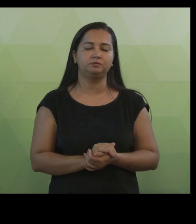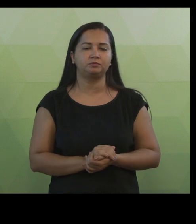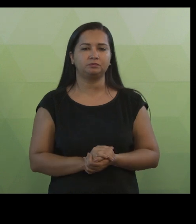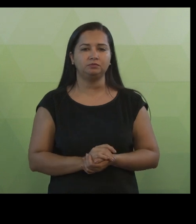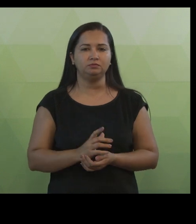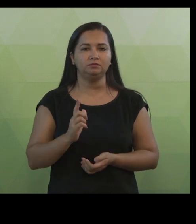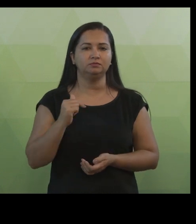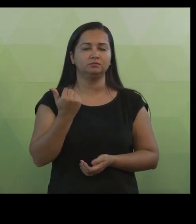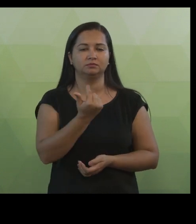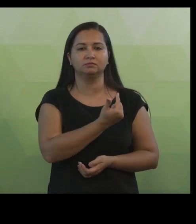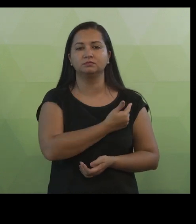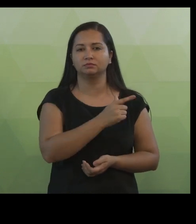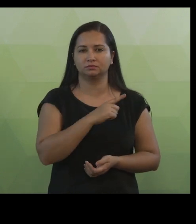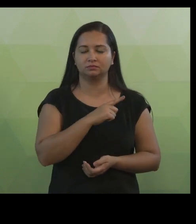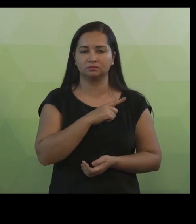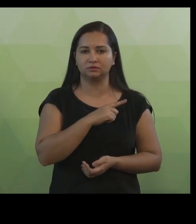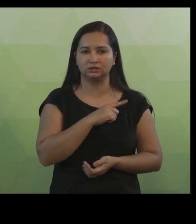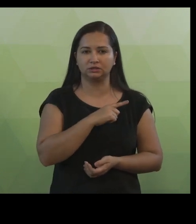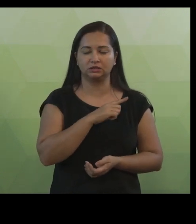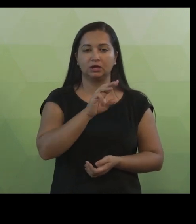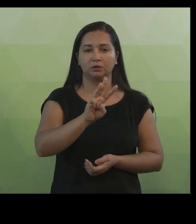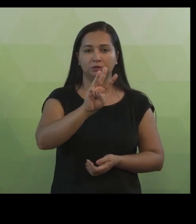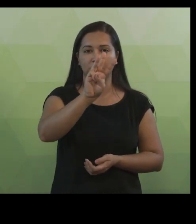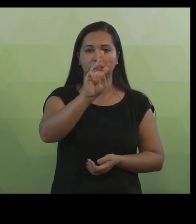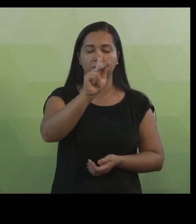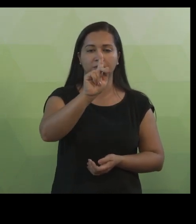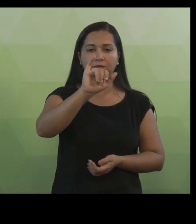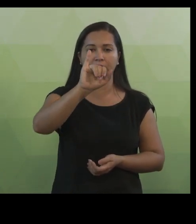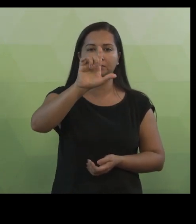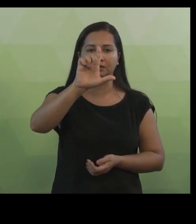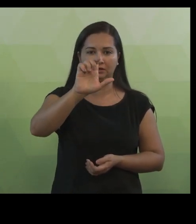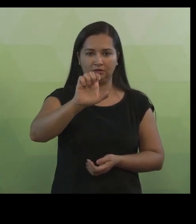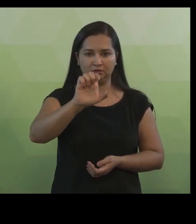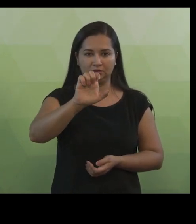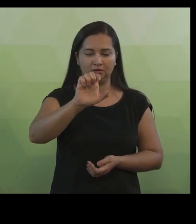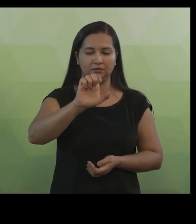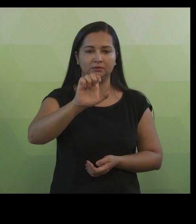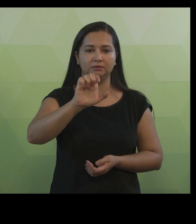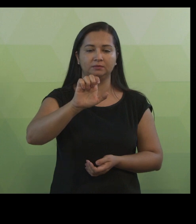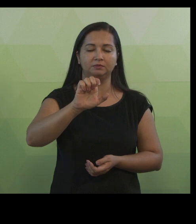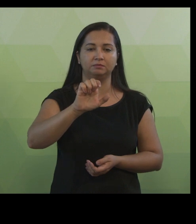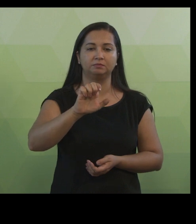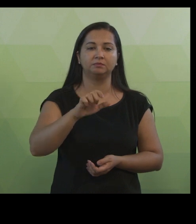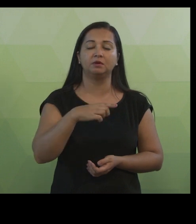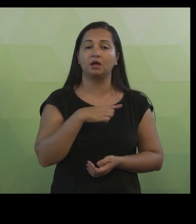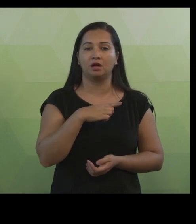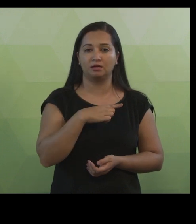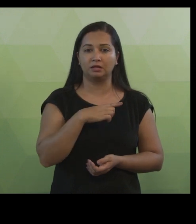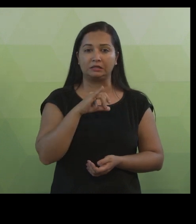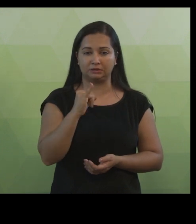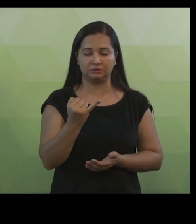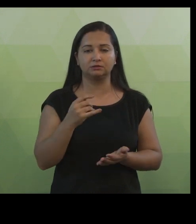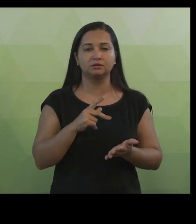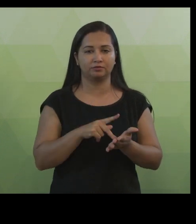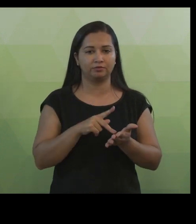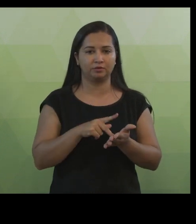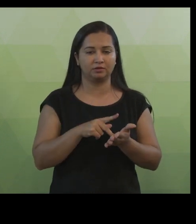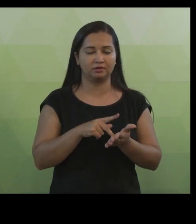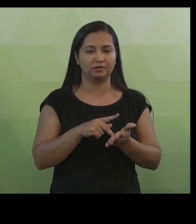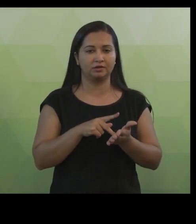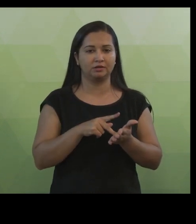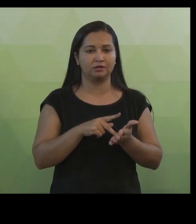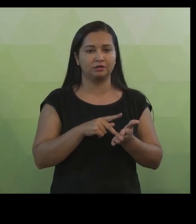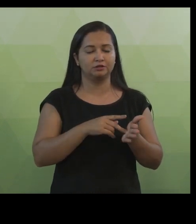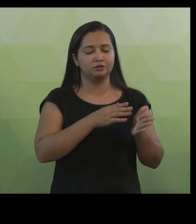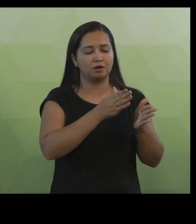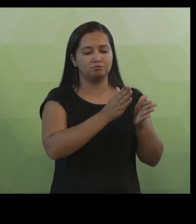Próxima estrutura de controle, agora para repetição, nós temos o while. A característica do tipo